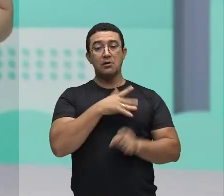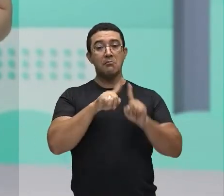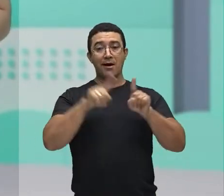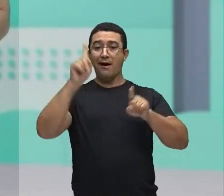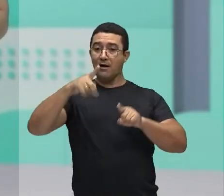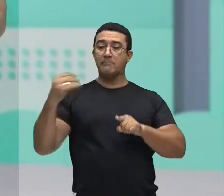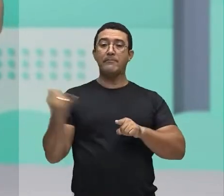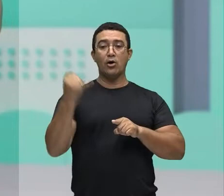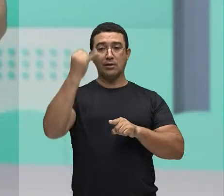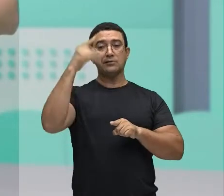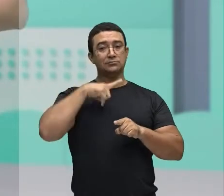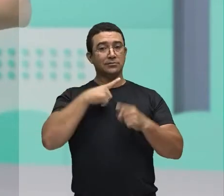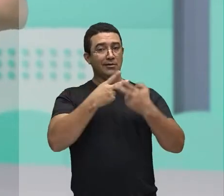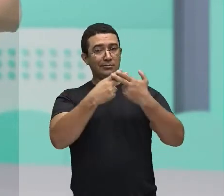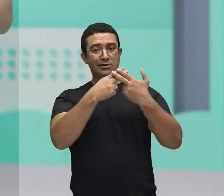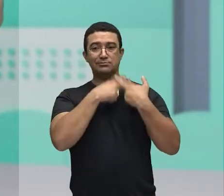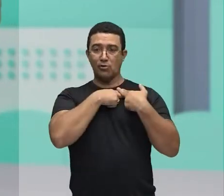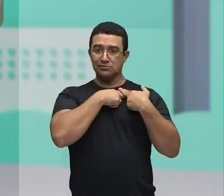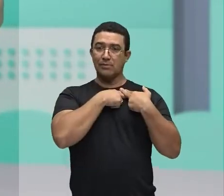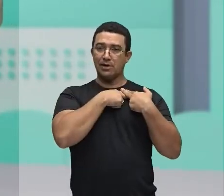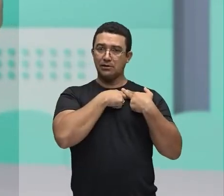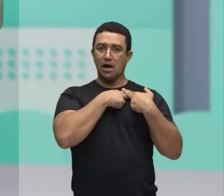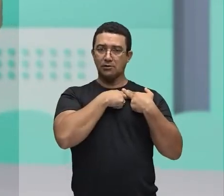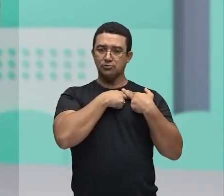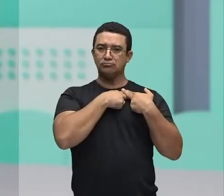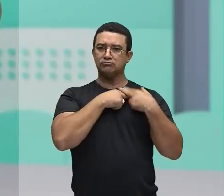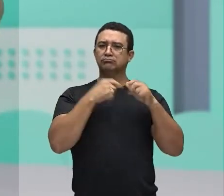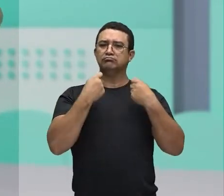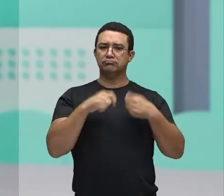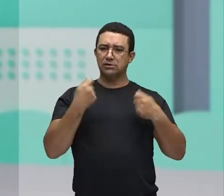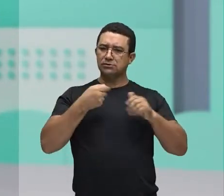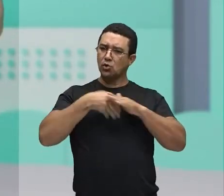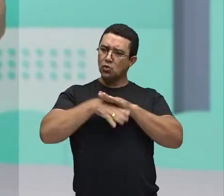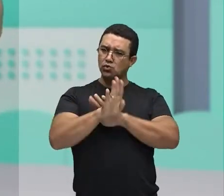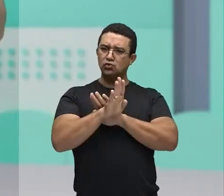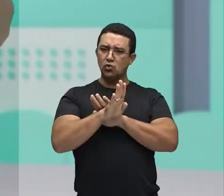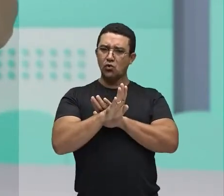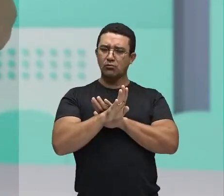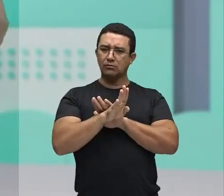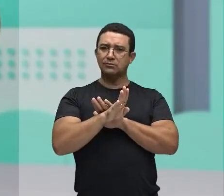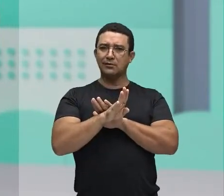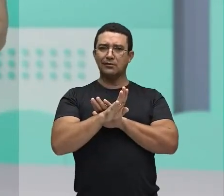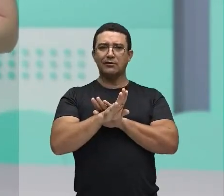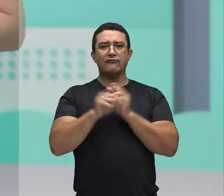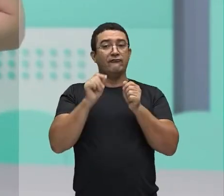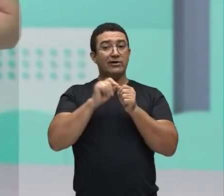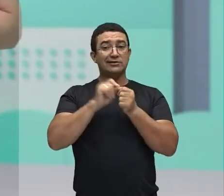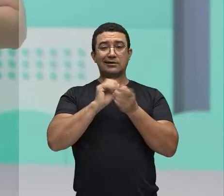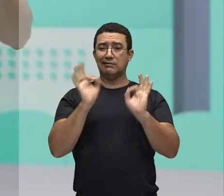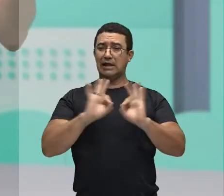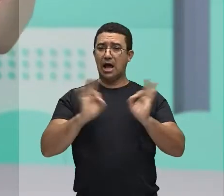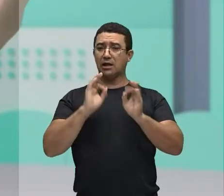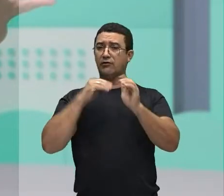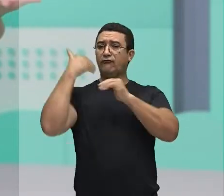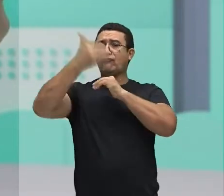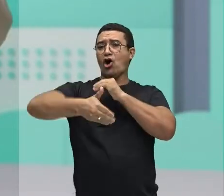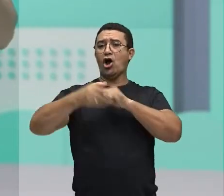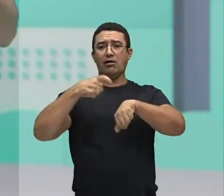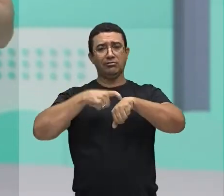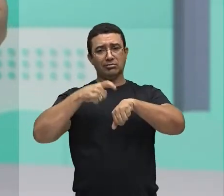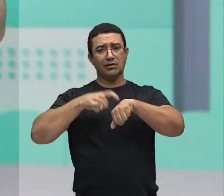ter responsabilidade dos nossos atos para que a gente não faça nada fora do tempo adequado e que não ocorra